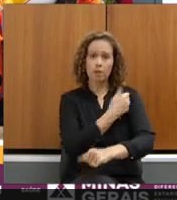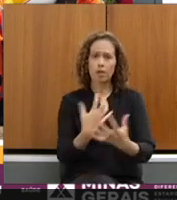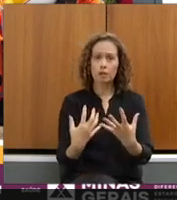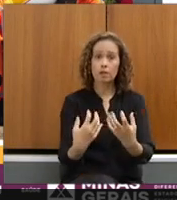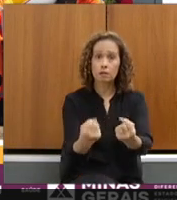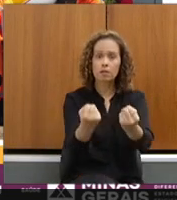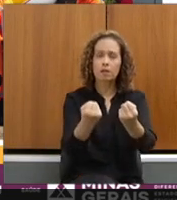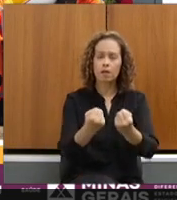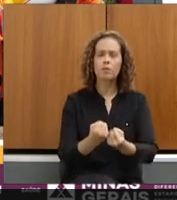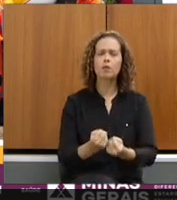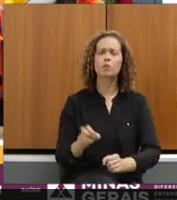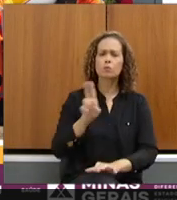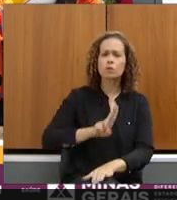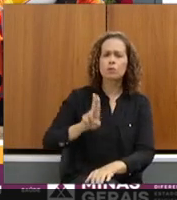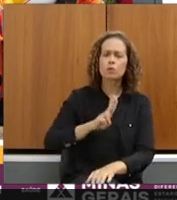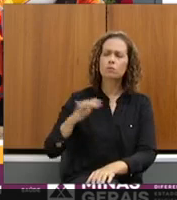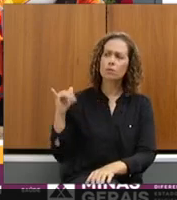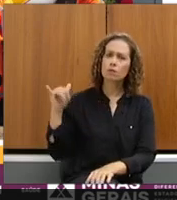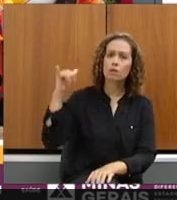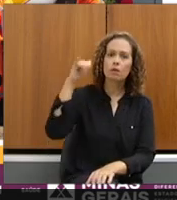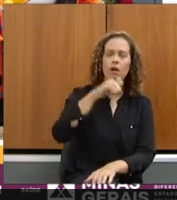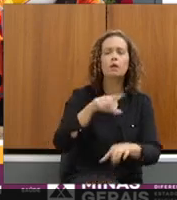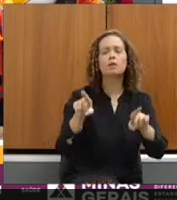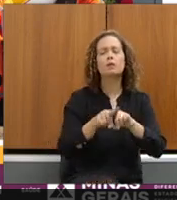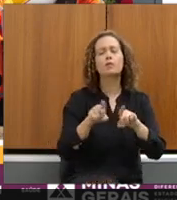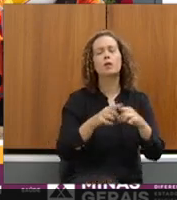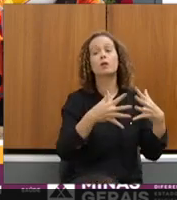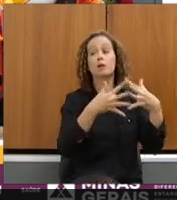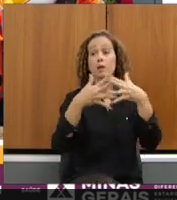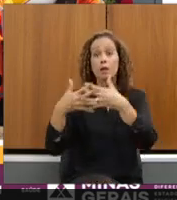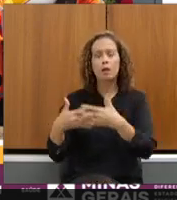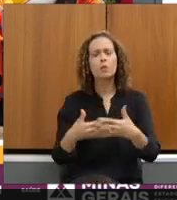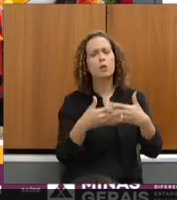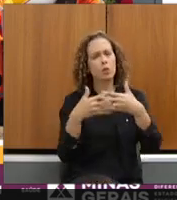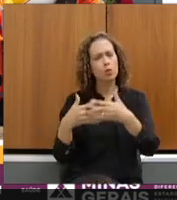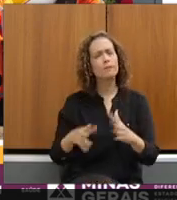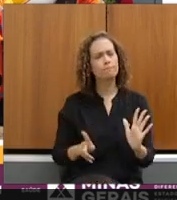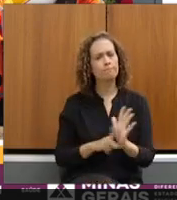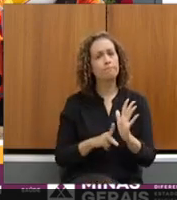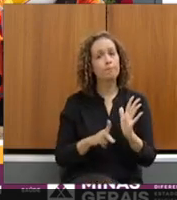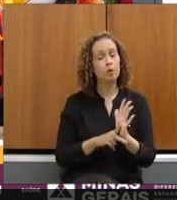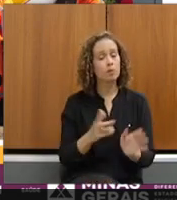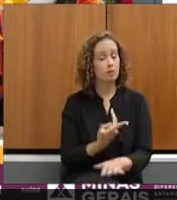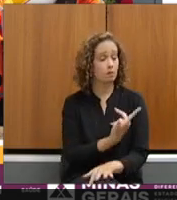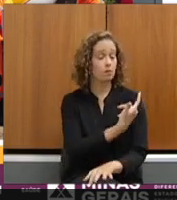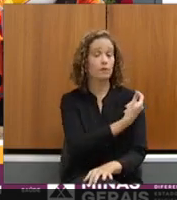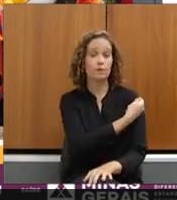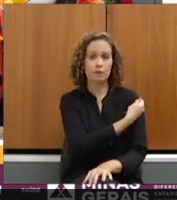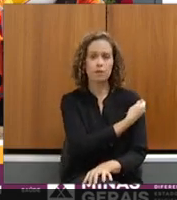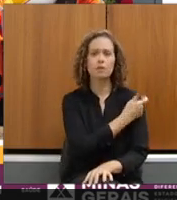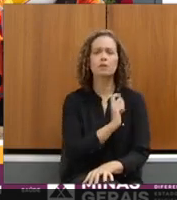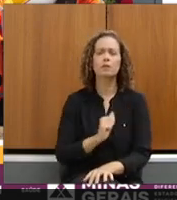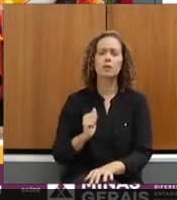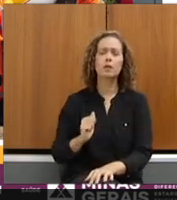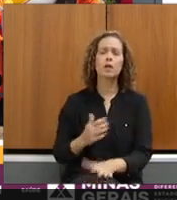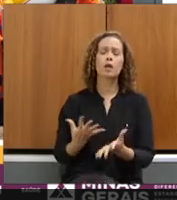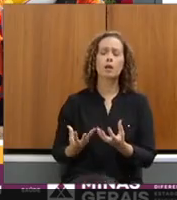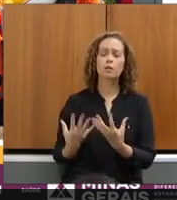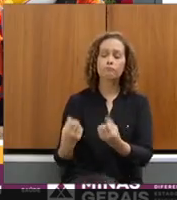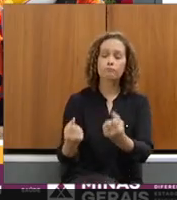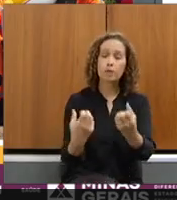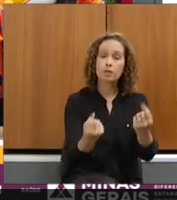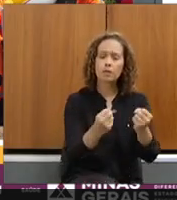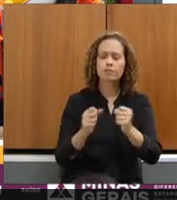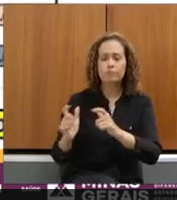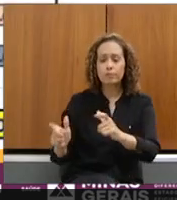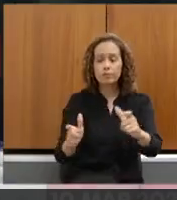vivo aeronaves há também os nossos caminhões refrigerados de forma que essas vacinas estejam nas regionais saúde e logo